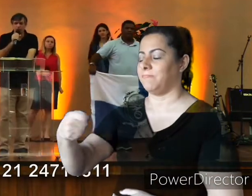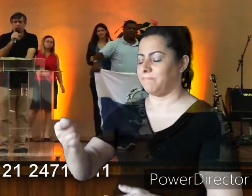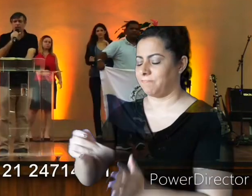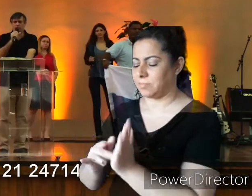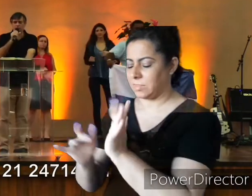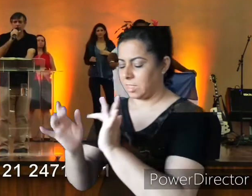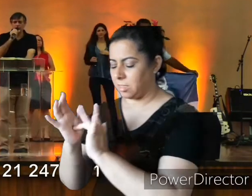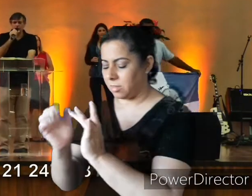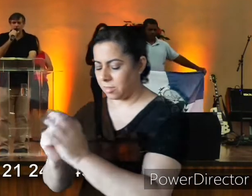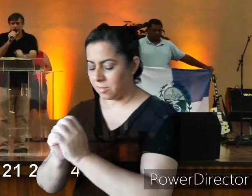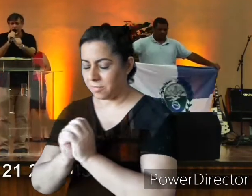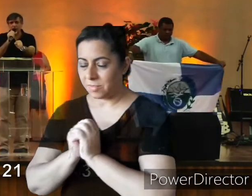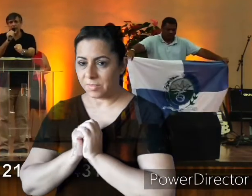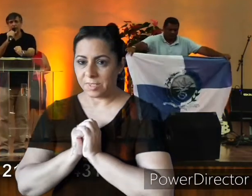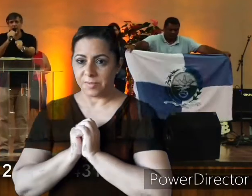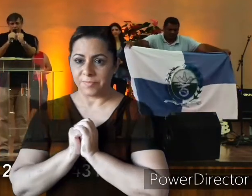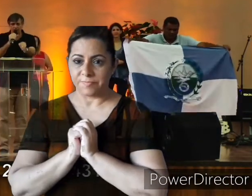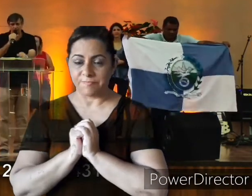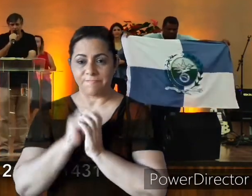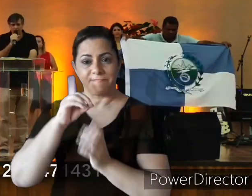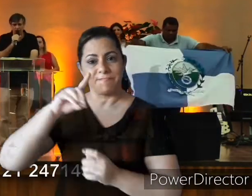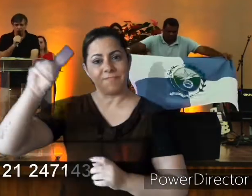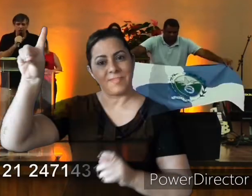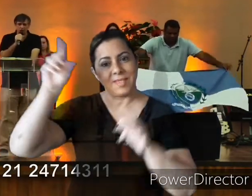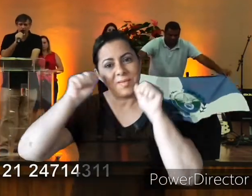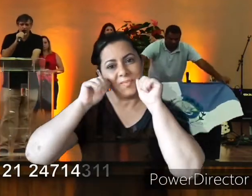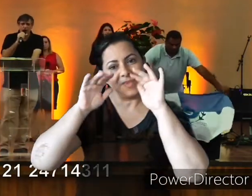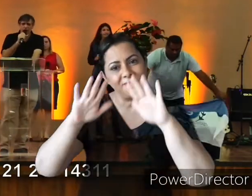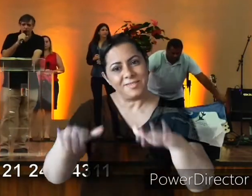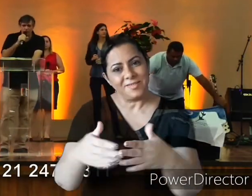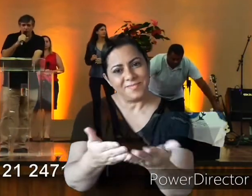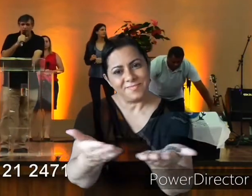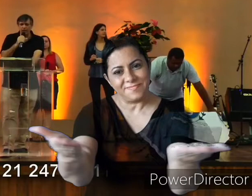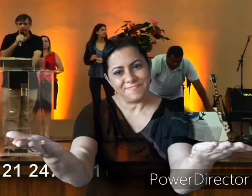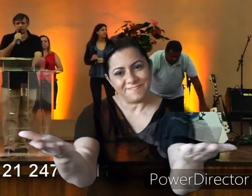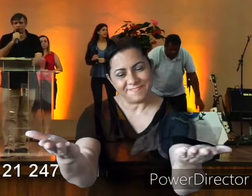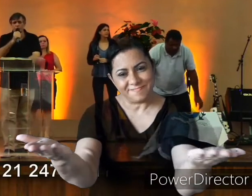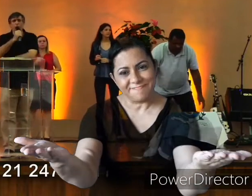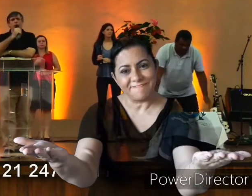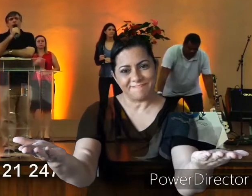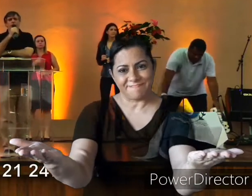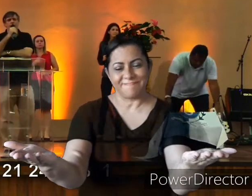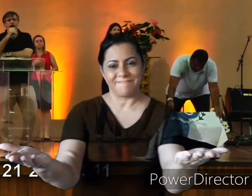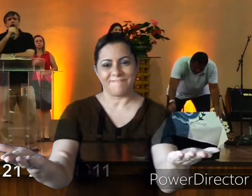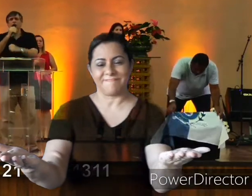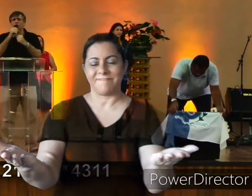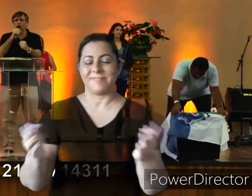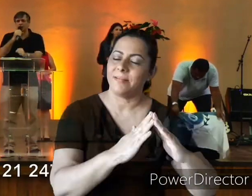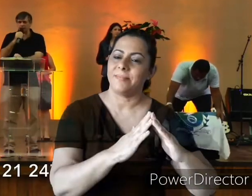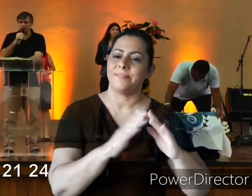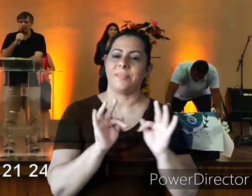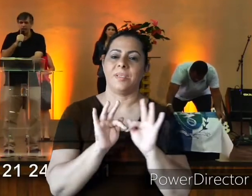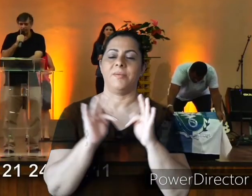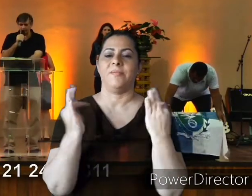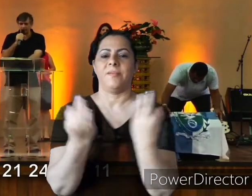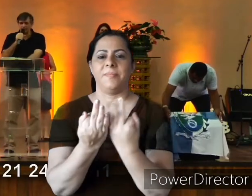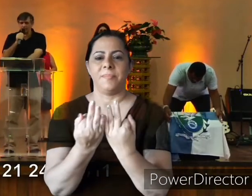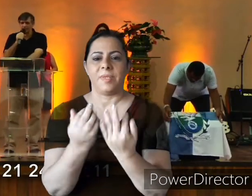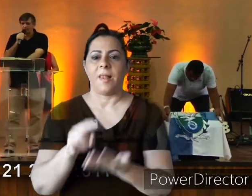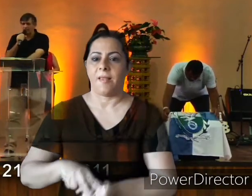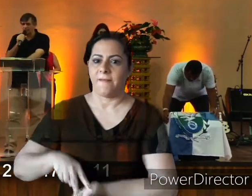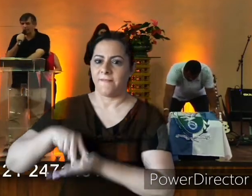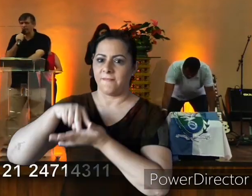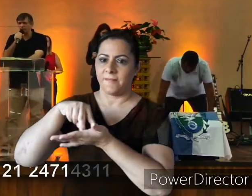famílias, o povo de Deus. Fica firme, fica no Senhor. E mais uma vez, um abraço, muitas